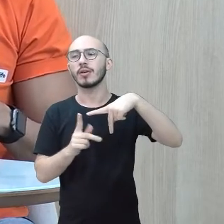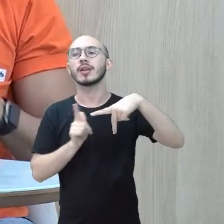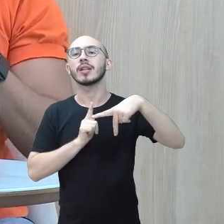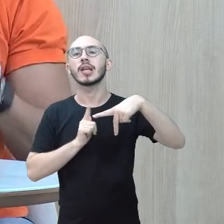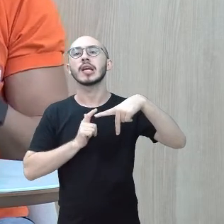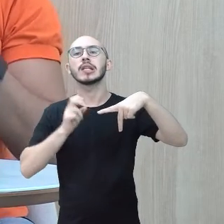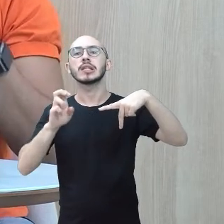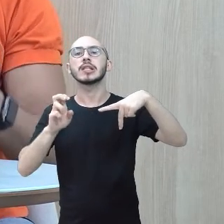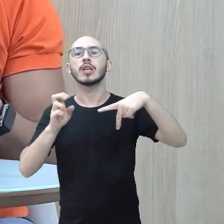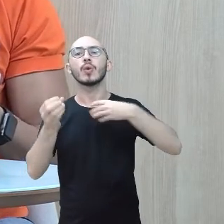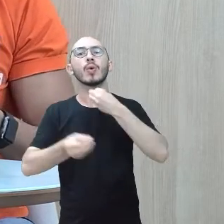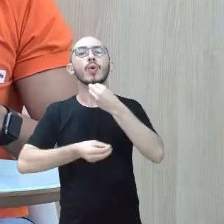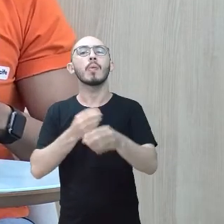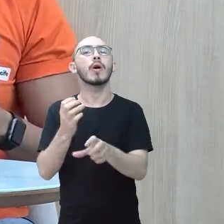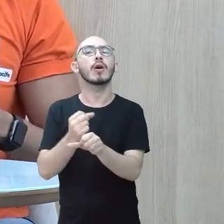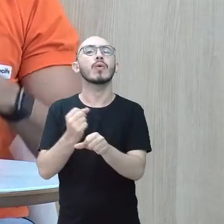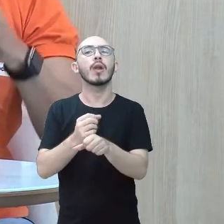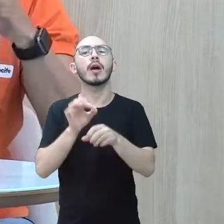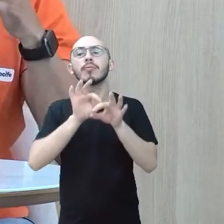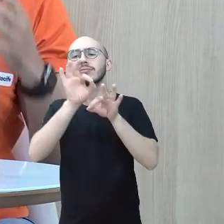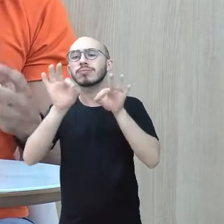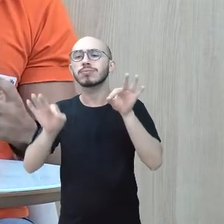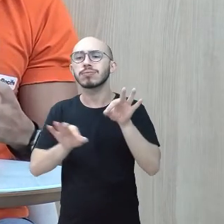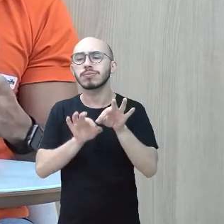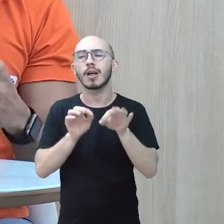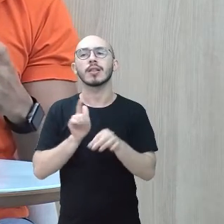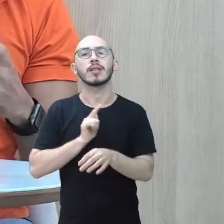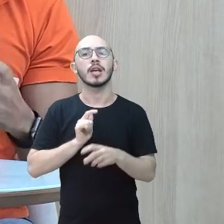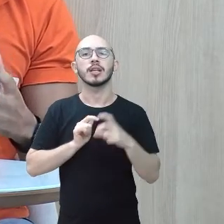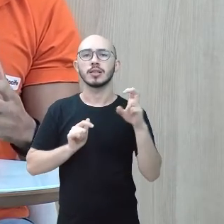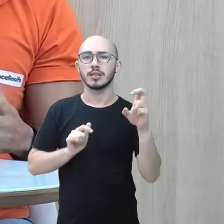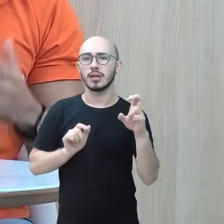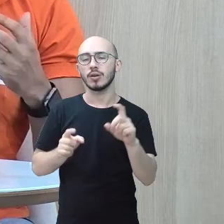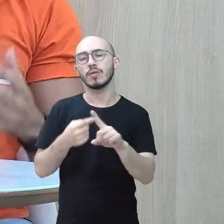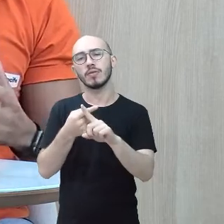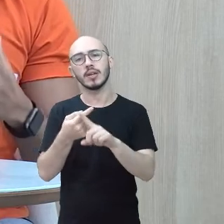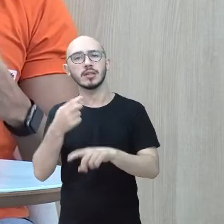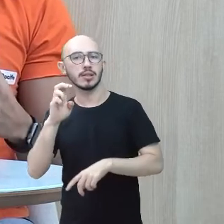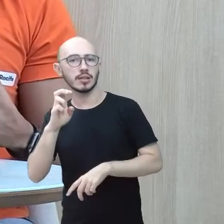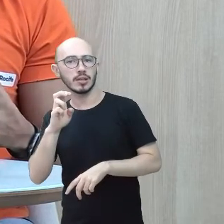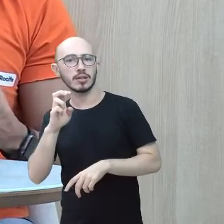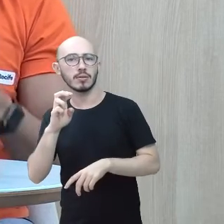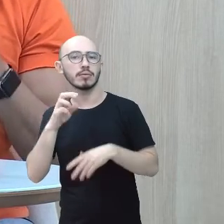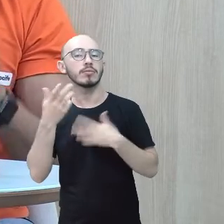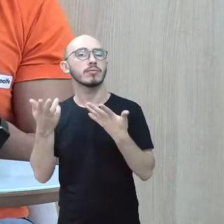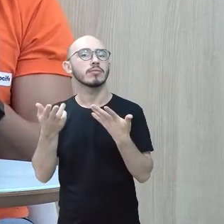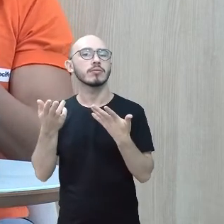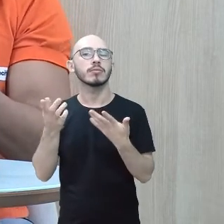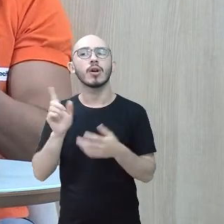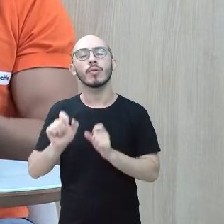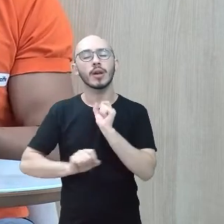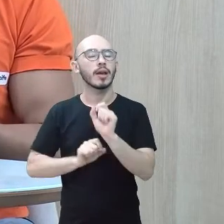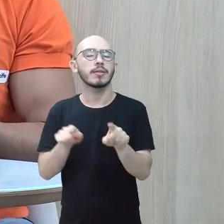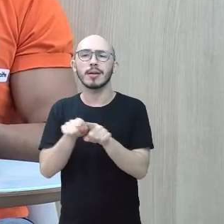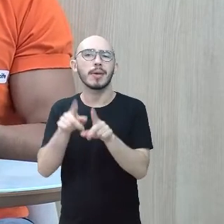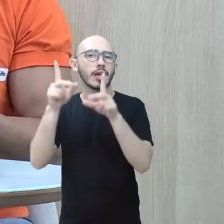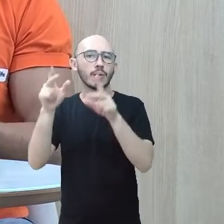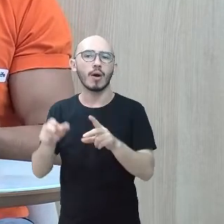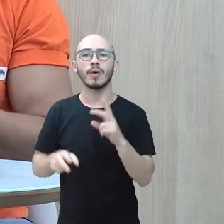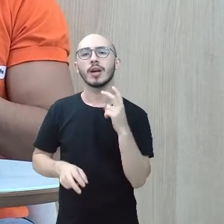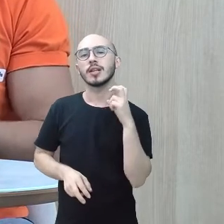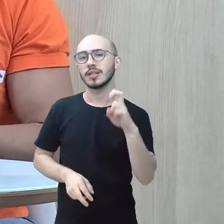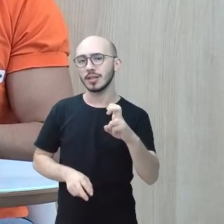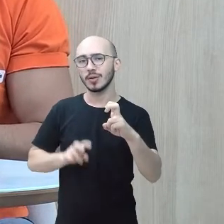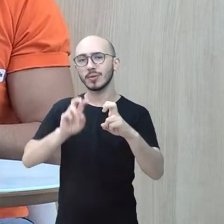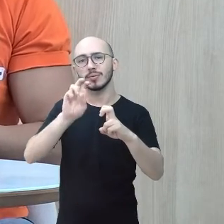você calcula a área desse quadrado? Você vai fazer 5 vezes 5. E 5 vezes 5 é 5 ao quadrado, que é